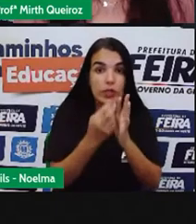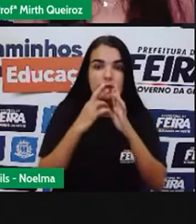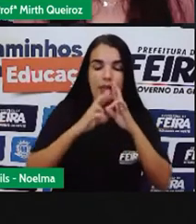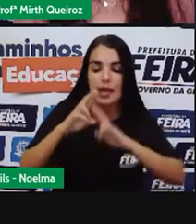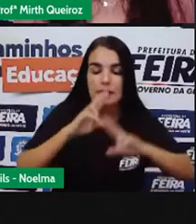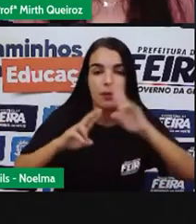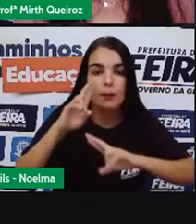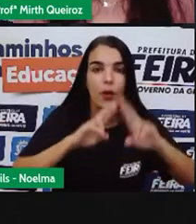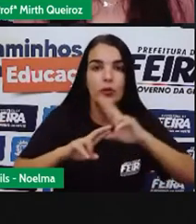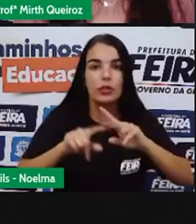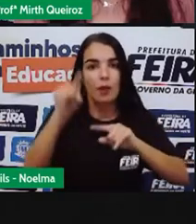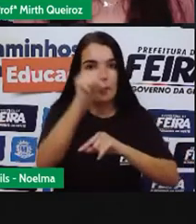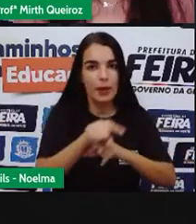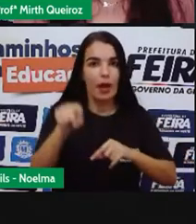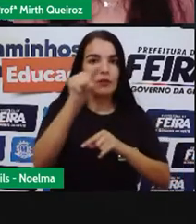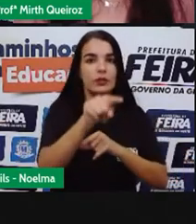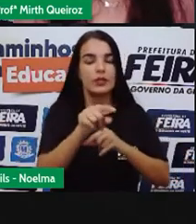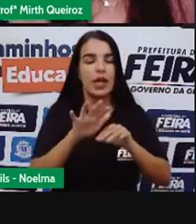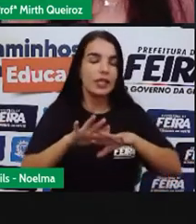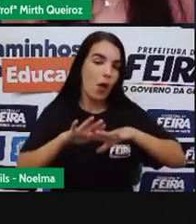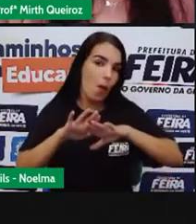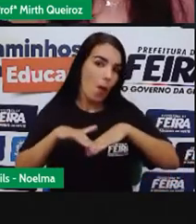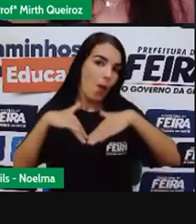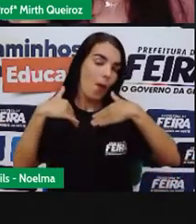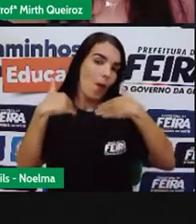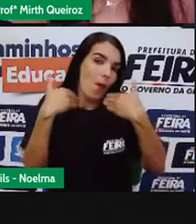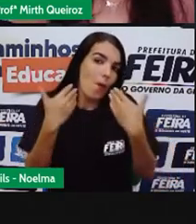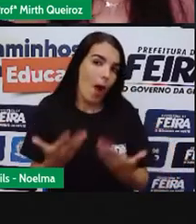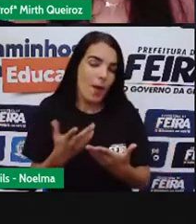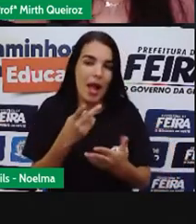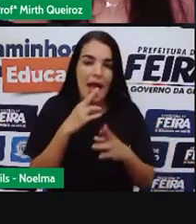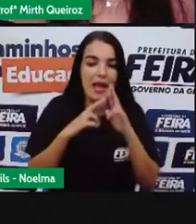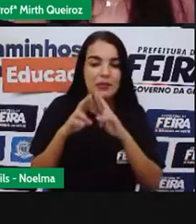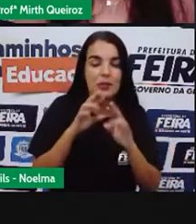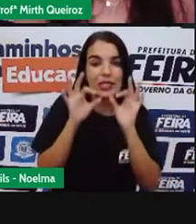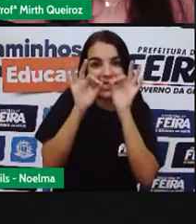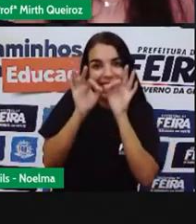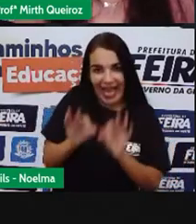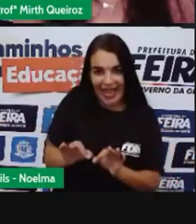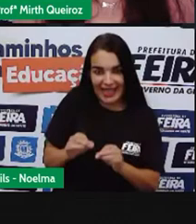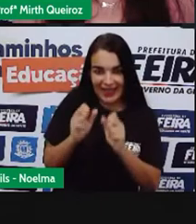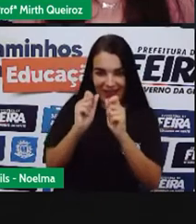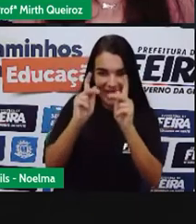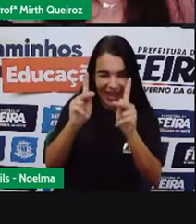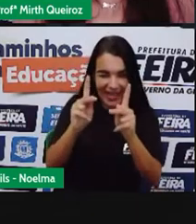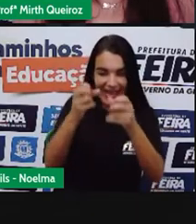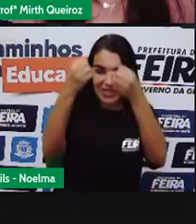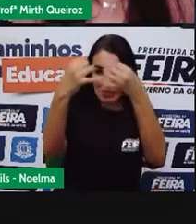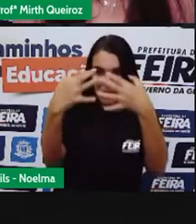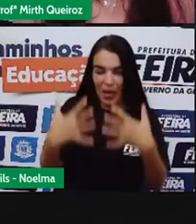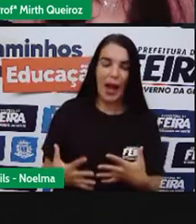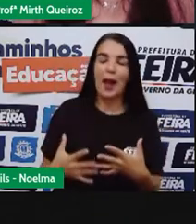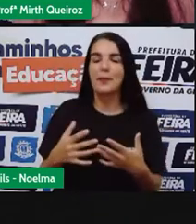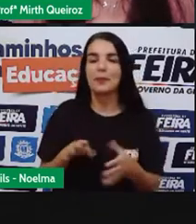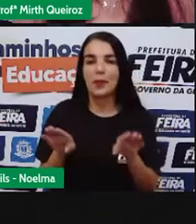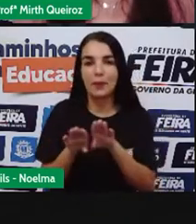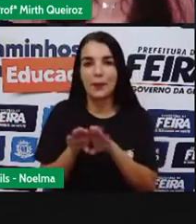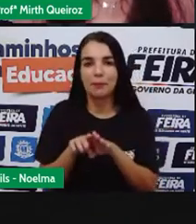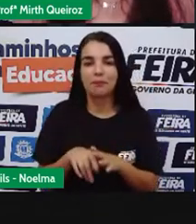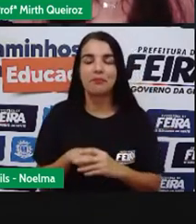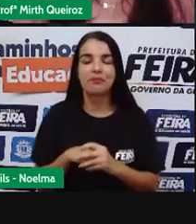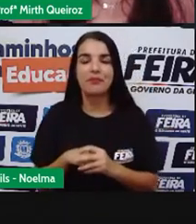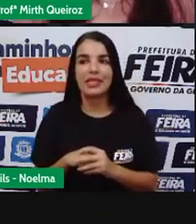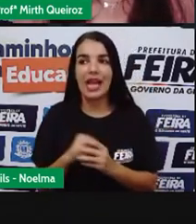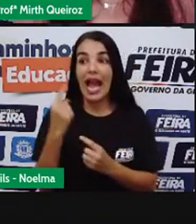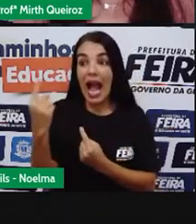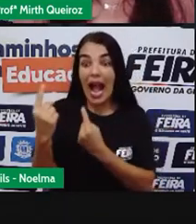Eu explicarei para vocês qual, falarei qual a resposta correta e explicarei o motivo, certo? E a cada resposta